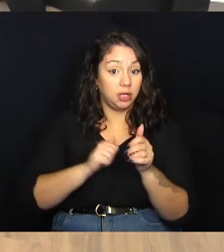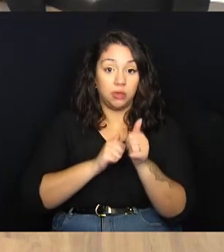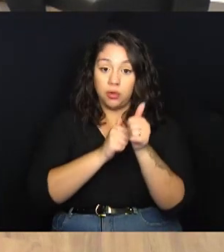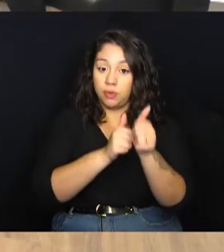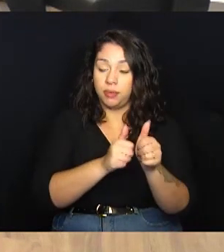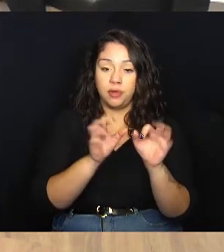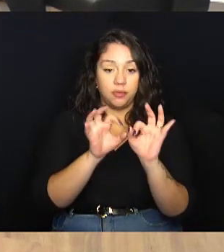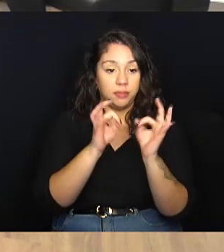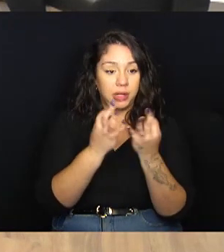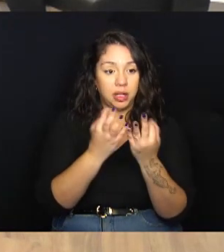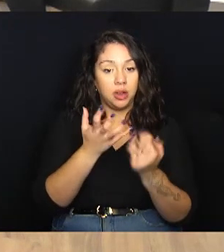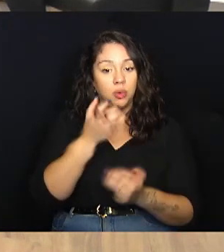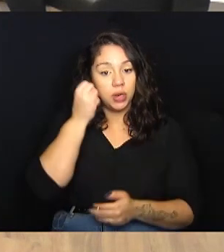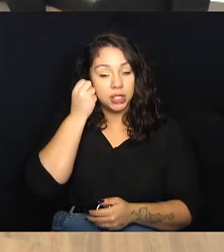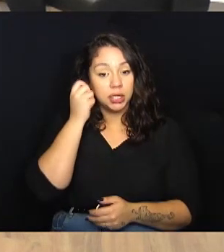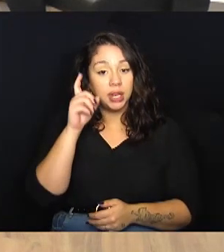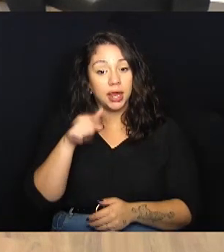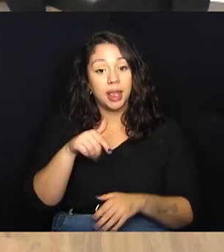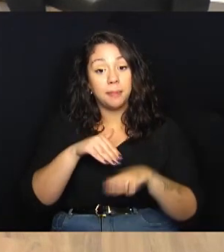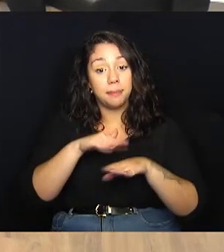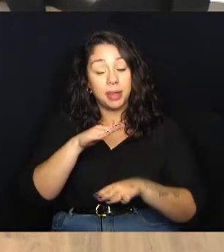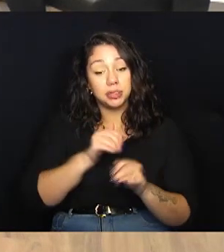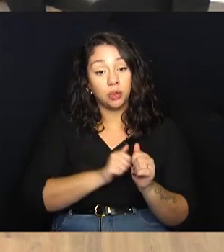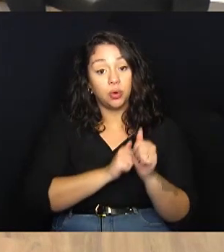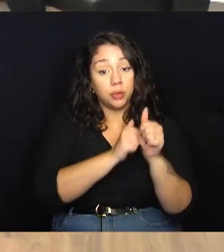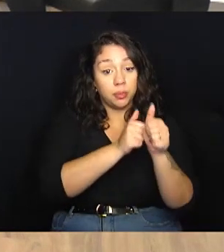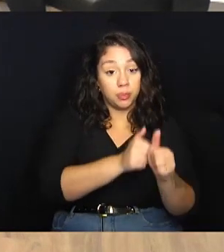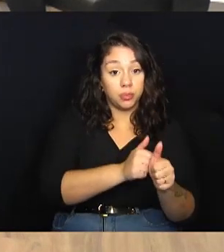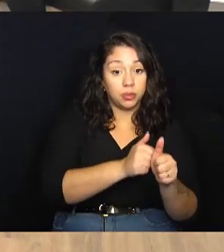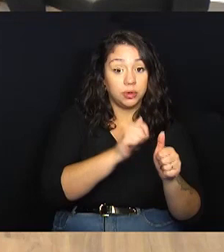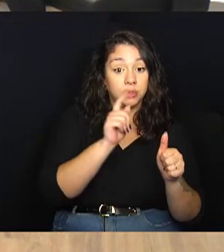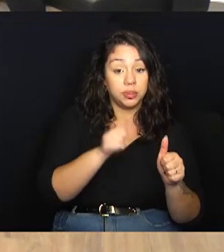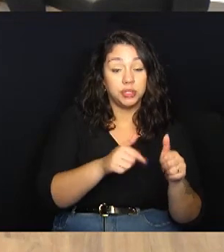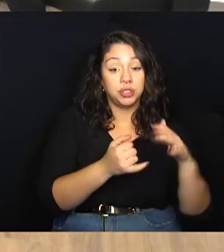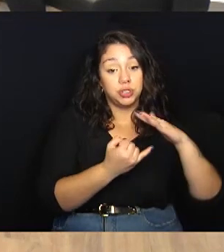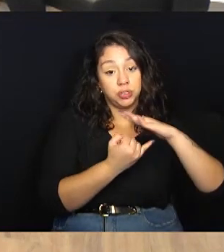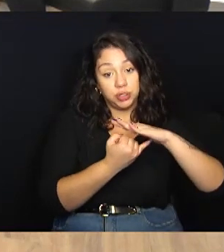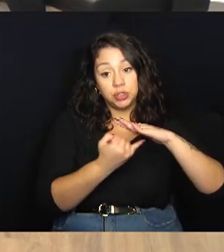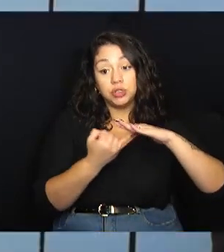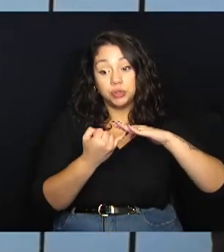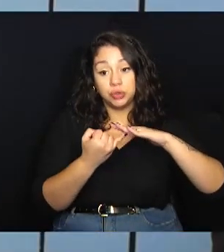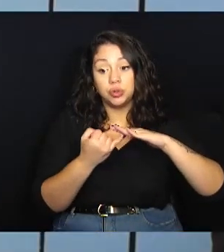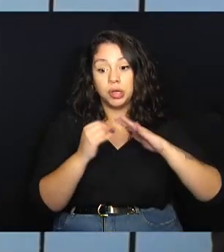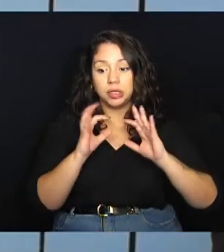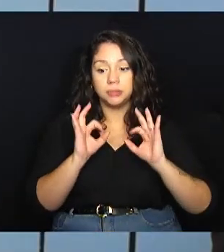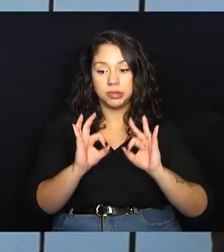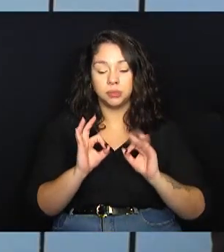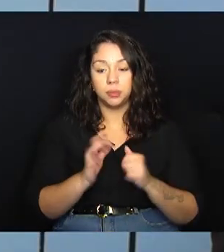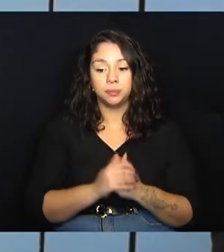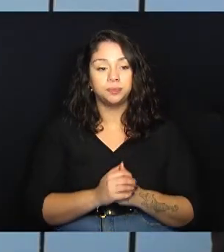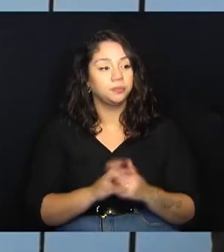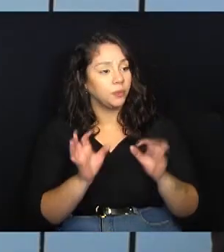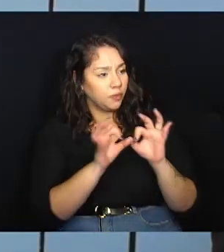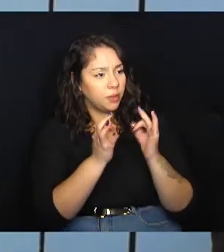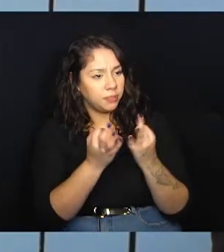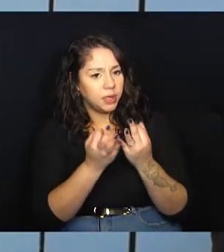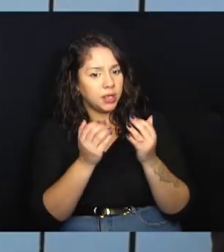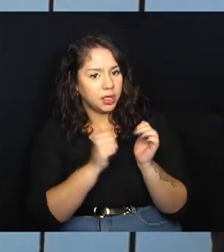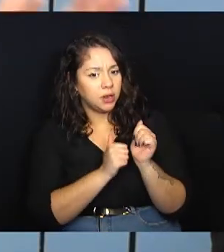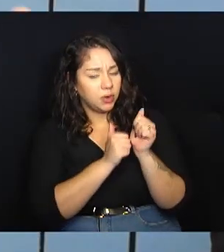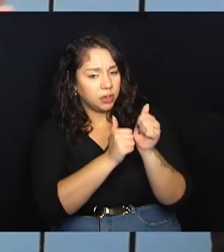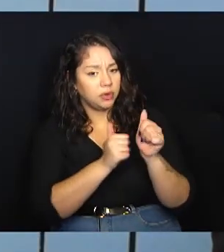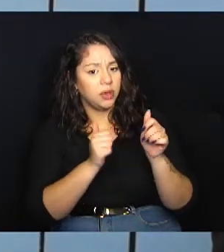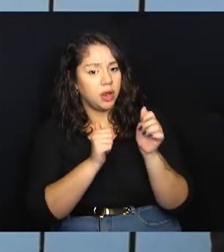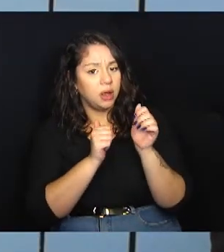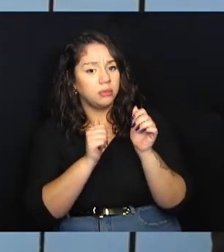A gente faz muito o acompanhamento dos abrigos, dos institucionalizados, né? A família acolhedora é mais acompanhada